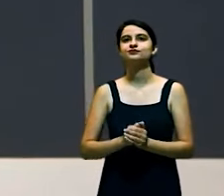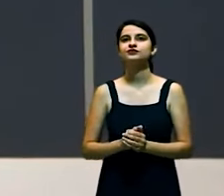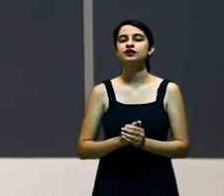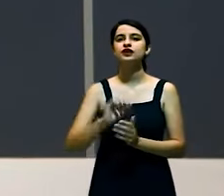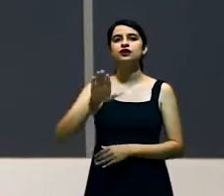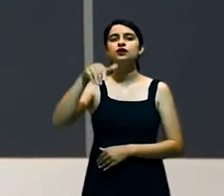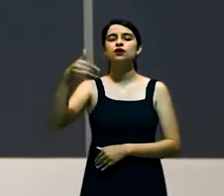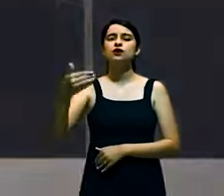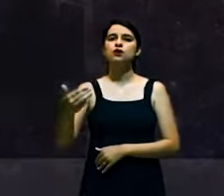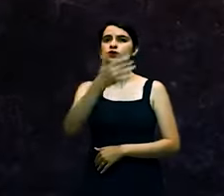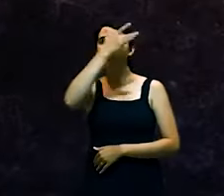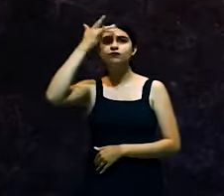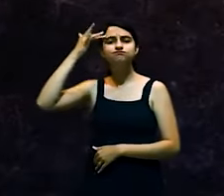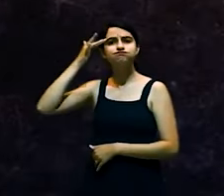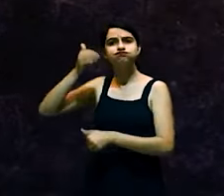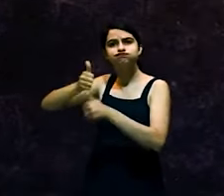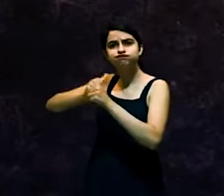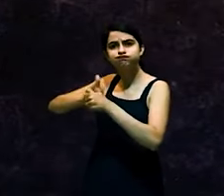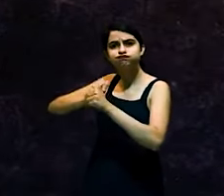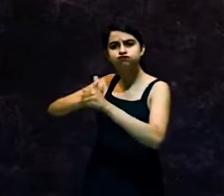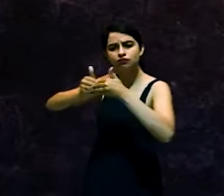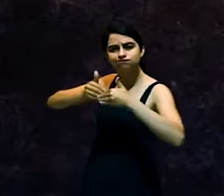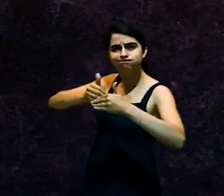Quando eles seguiam viagem,